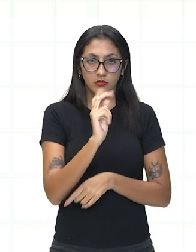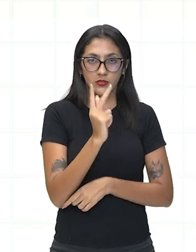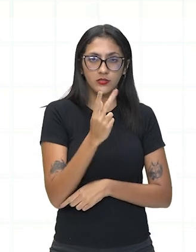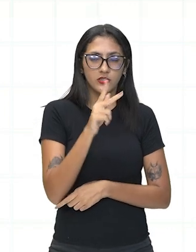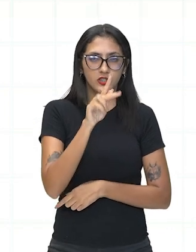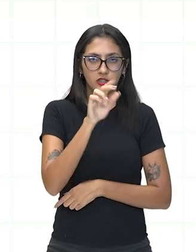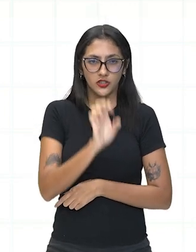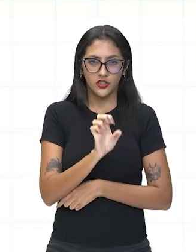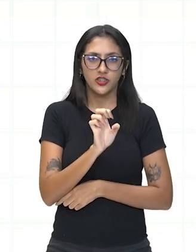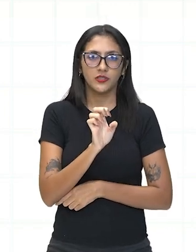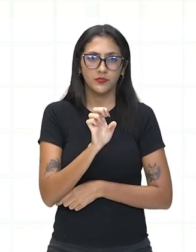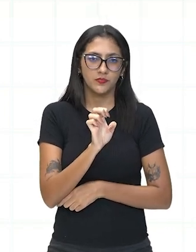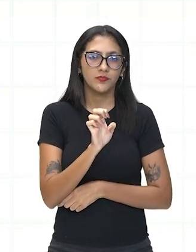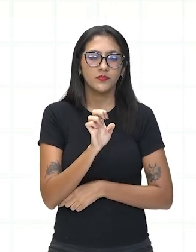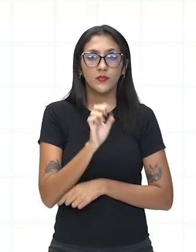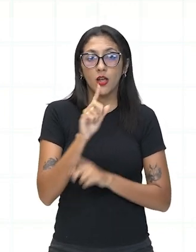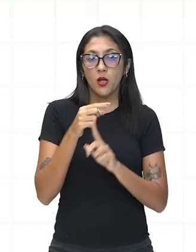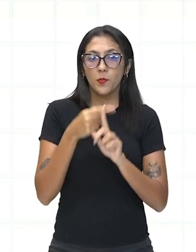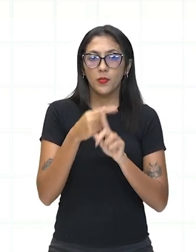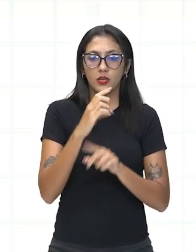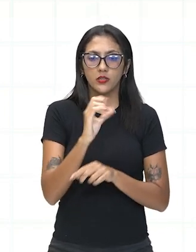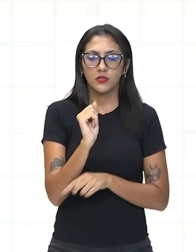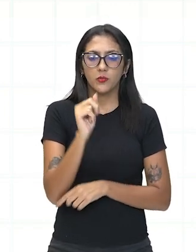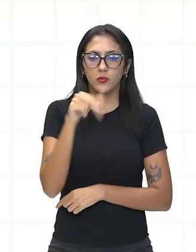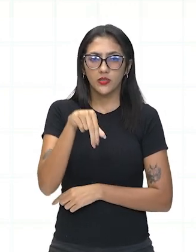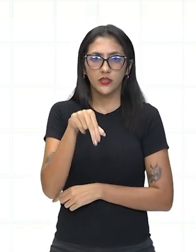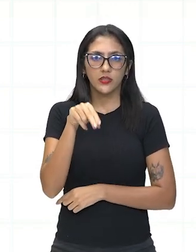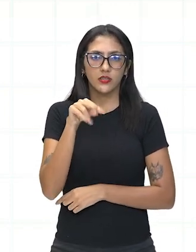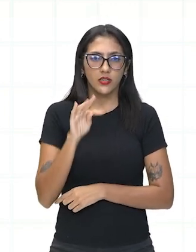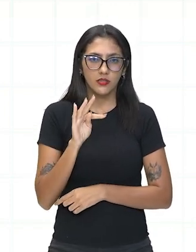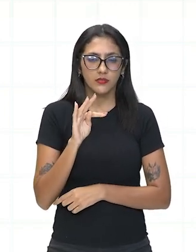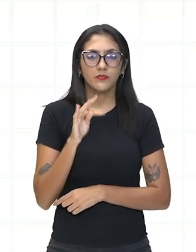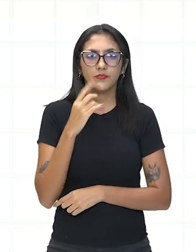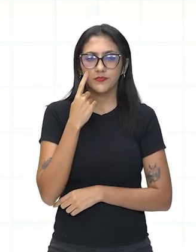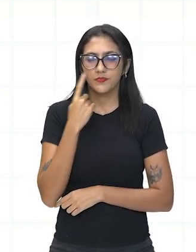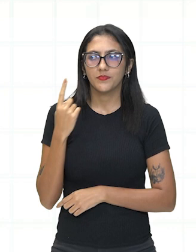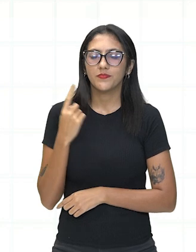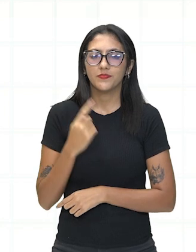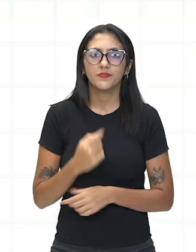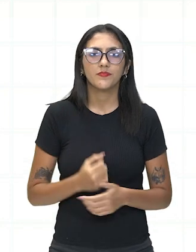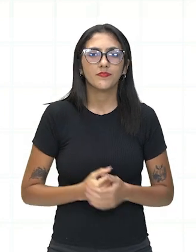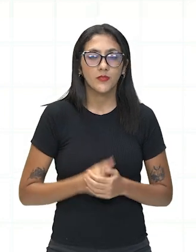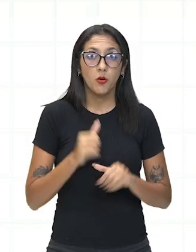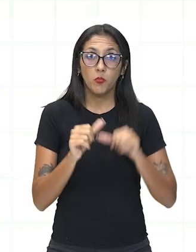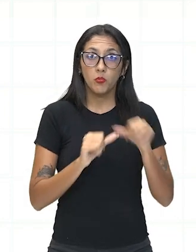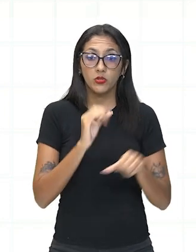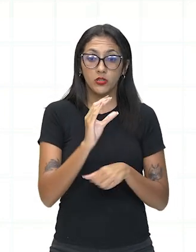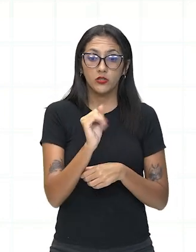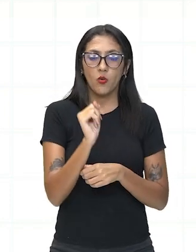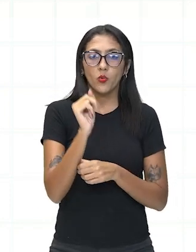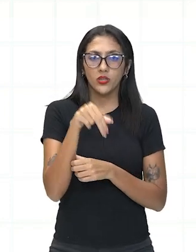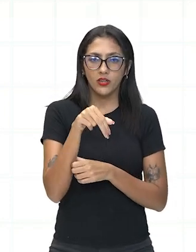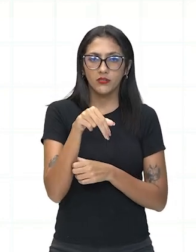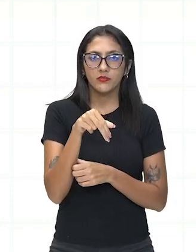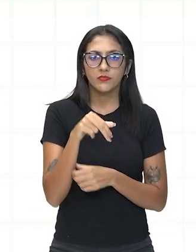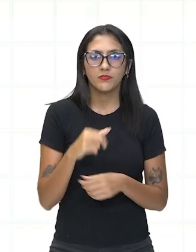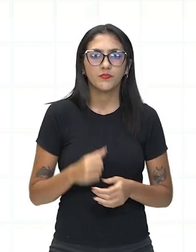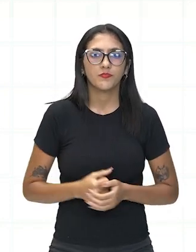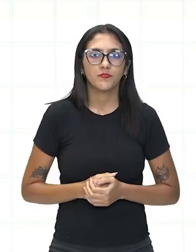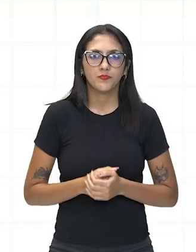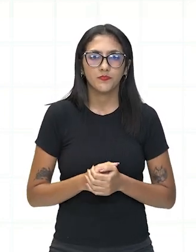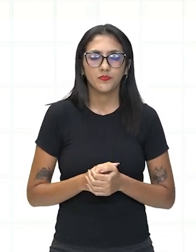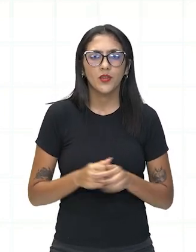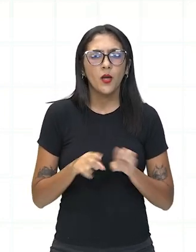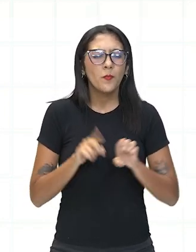meu verbo auxiliar can, certo? Sim, ela sabe, ela consegue, ok? Mas, teacher, eu não gosto dessa